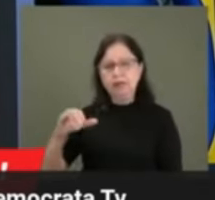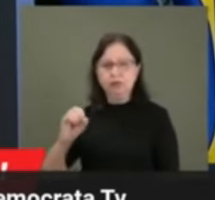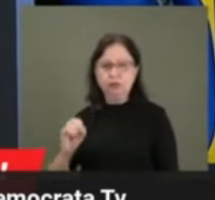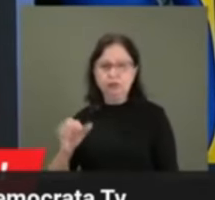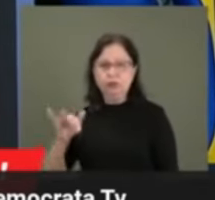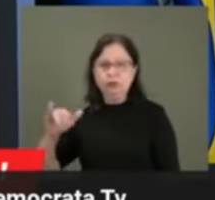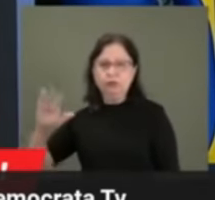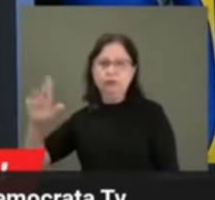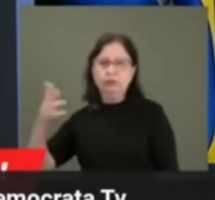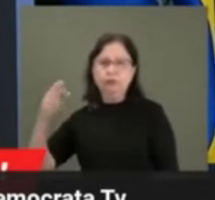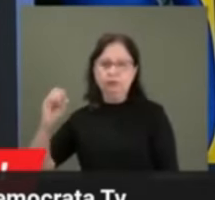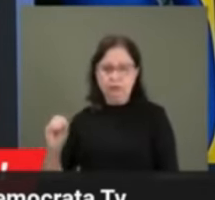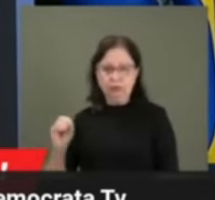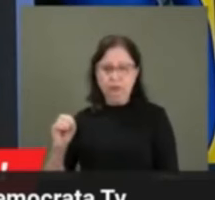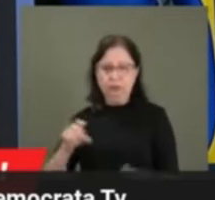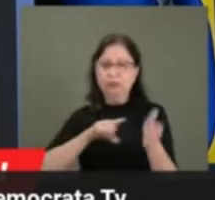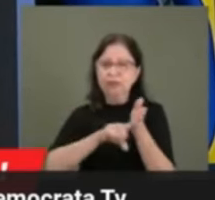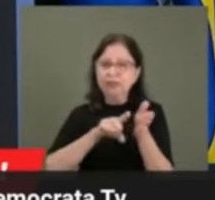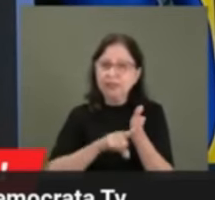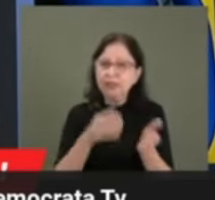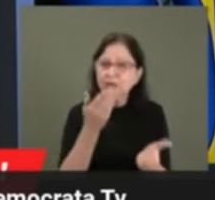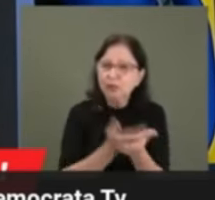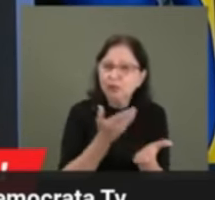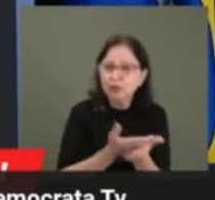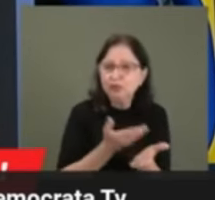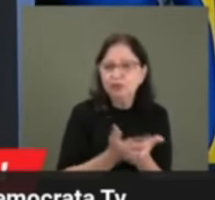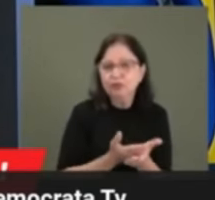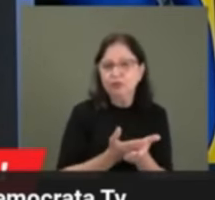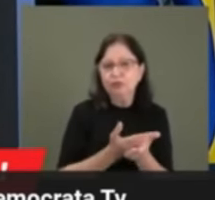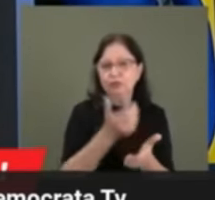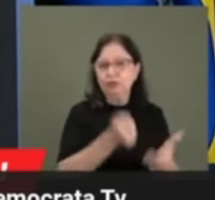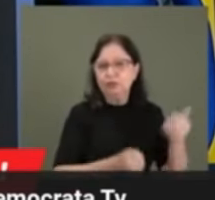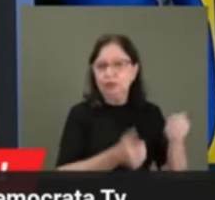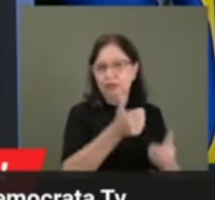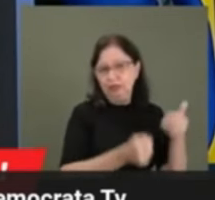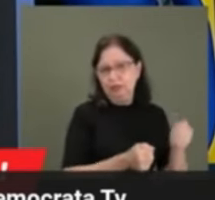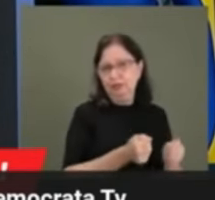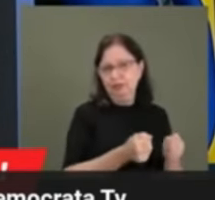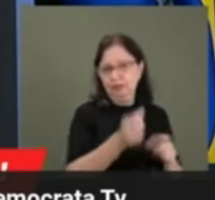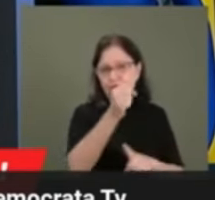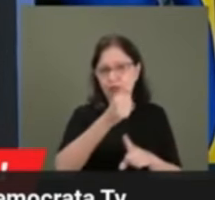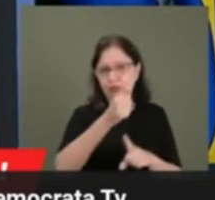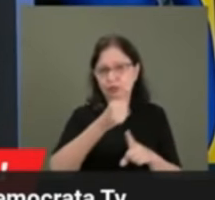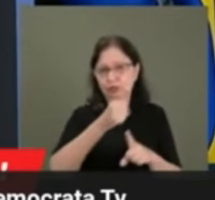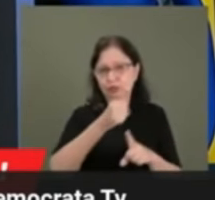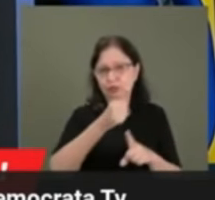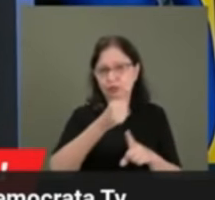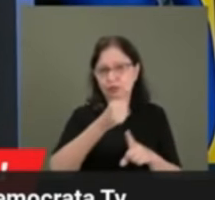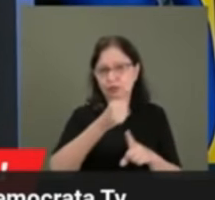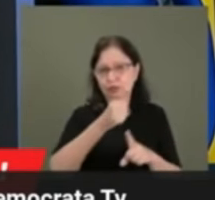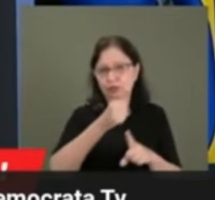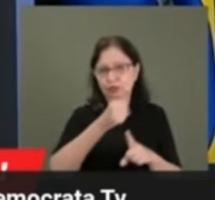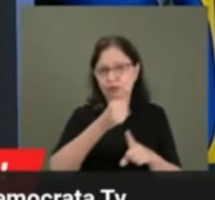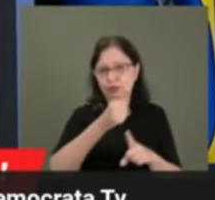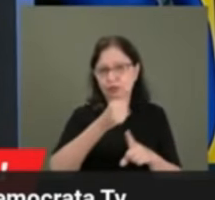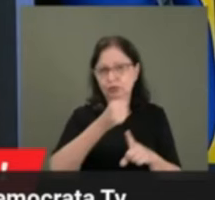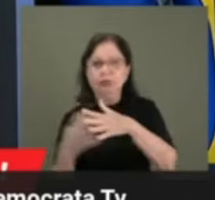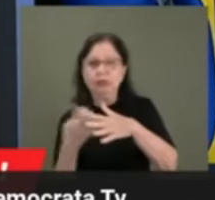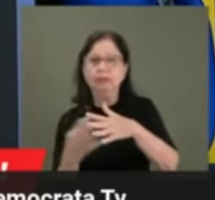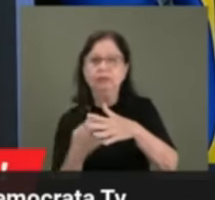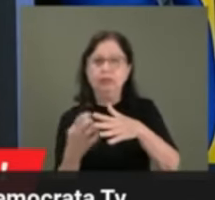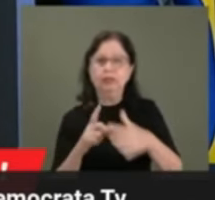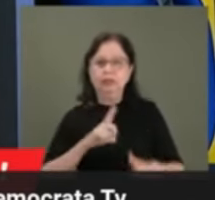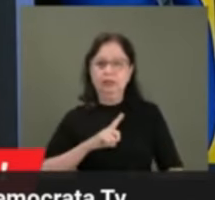área de games e sociedade empreendedor do setor de jogos há 16 anos tendo uma das mais antigas empresas de jogos constituídas no Brasil